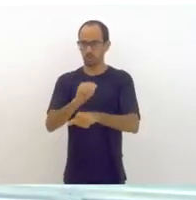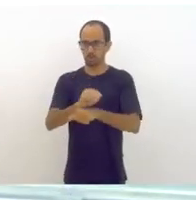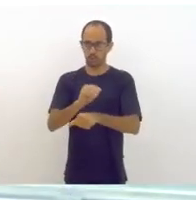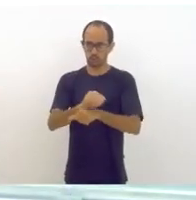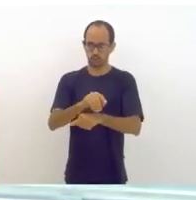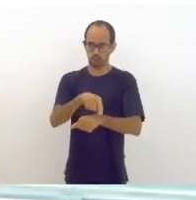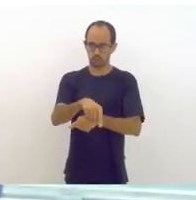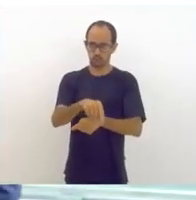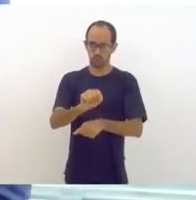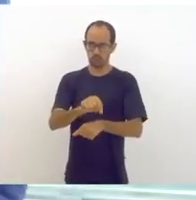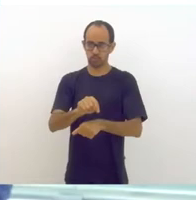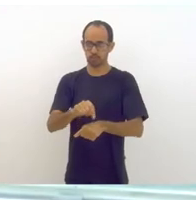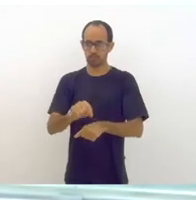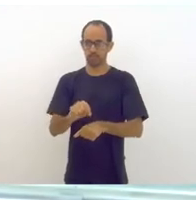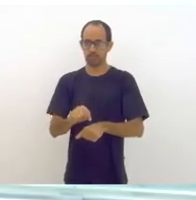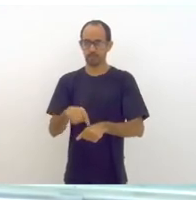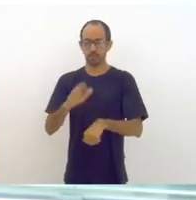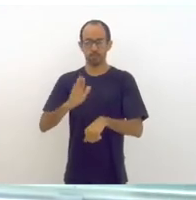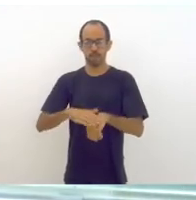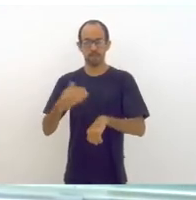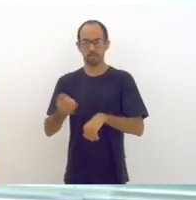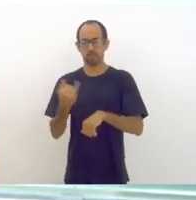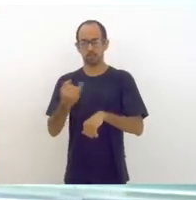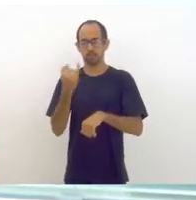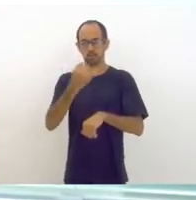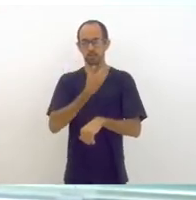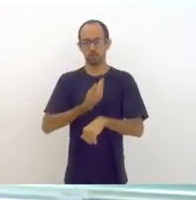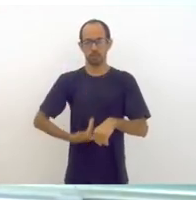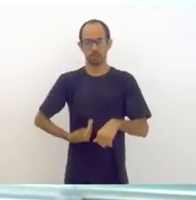a fonte de recurso hídrico mais importante do governo do Estado,